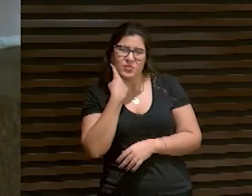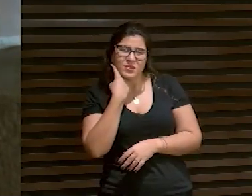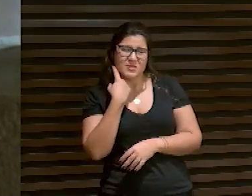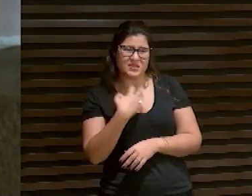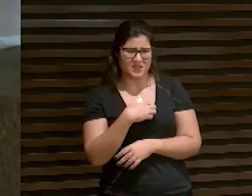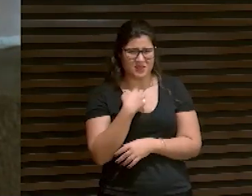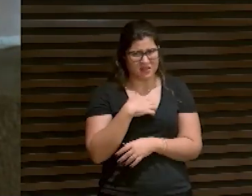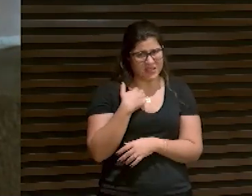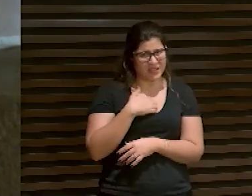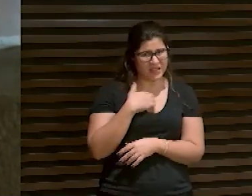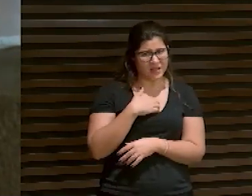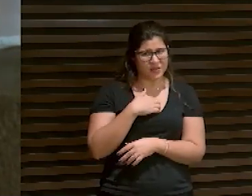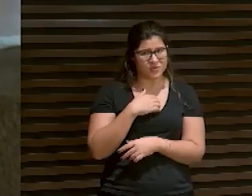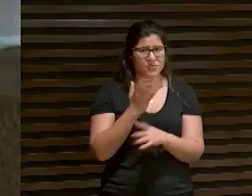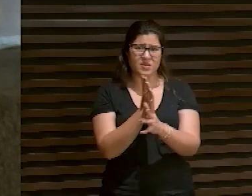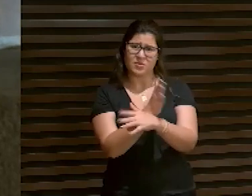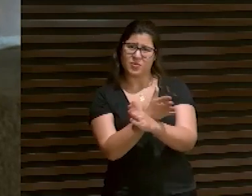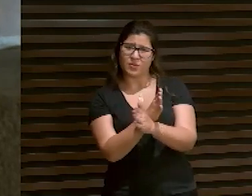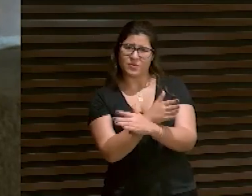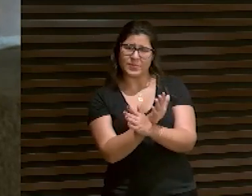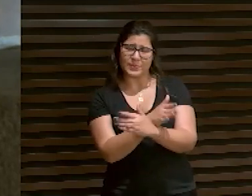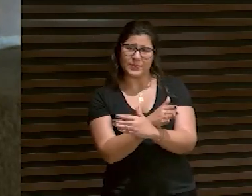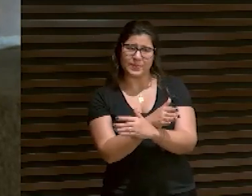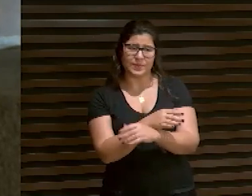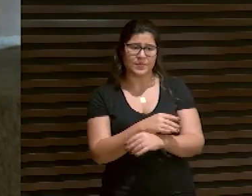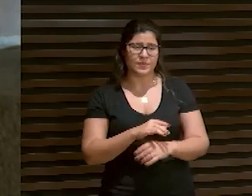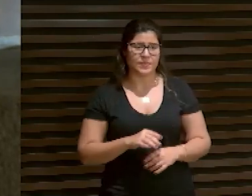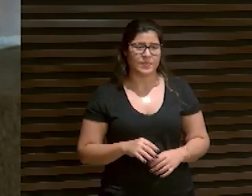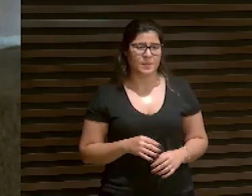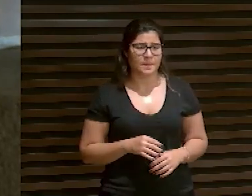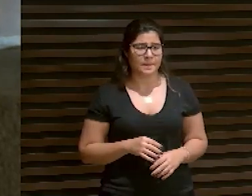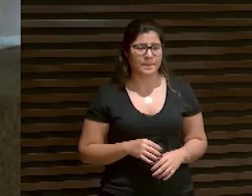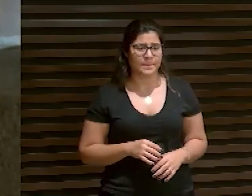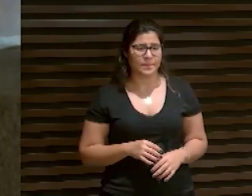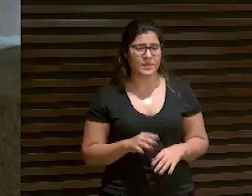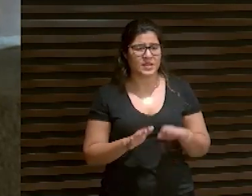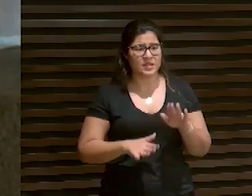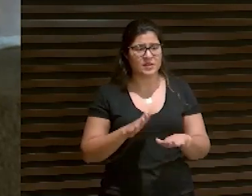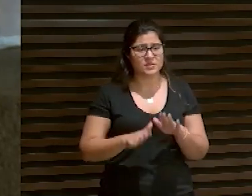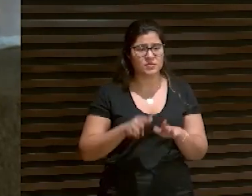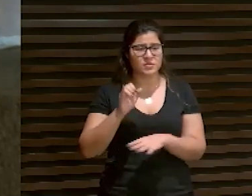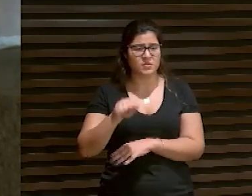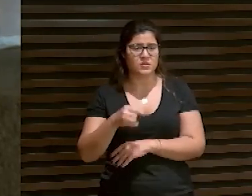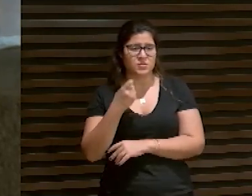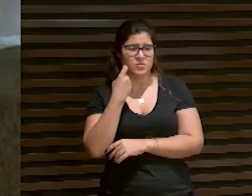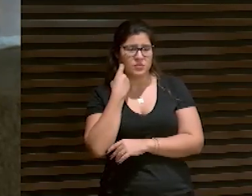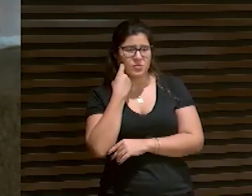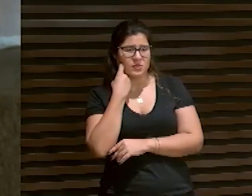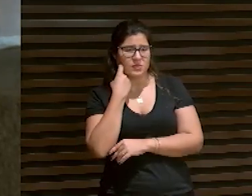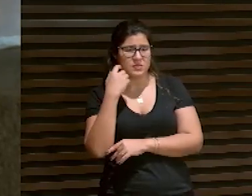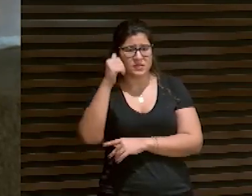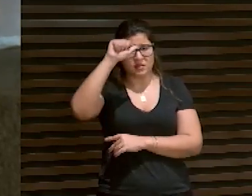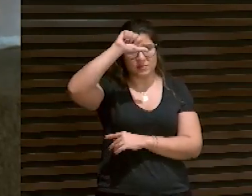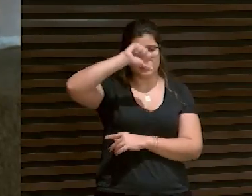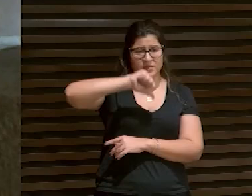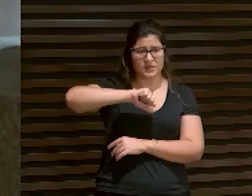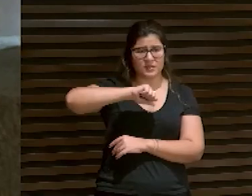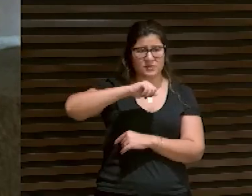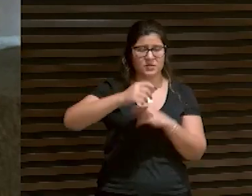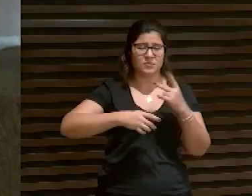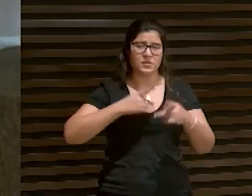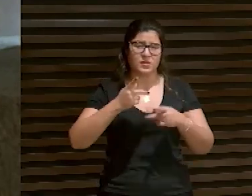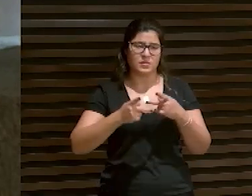a gente a partir daqui pode pensar algumas possibilidades. Talvez Jonas ele está com um tipo de depressão pós-triunfo, digamos